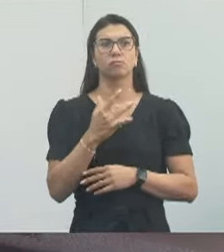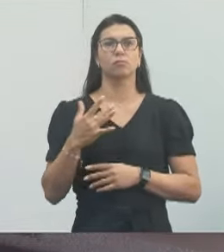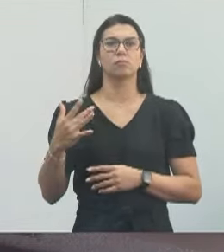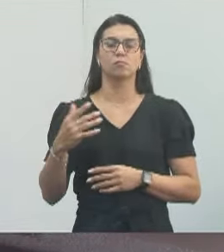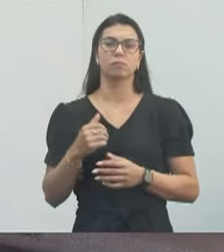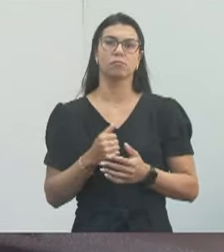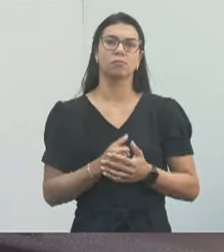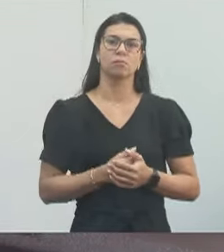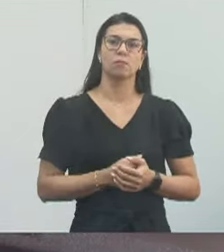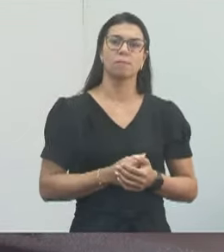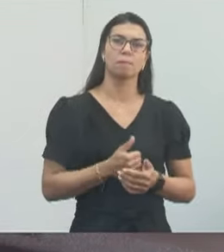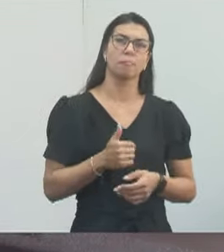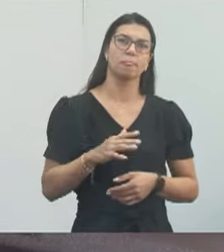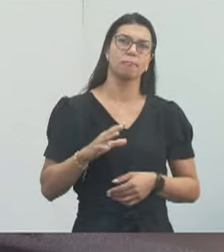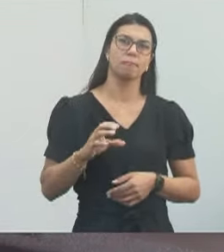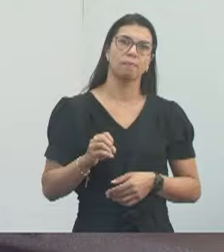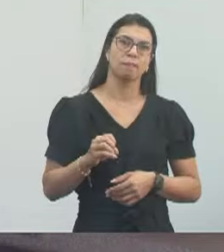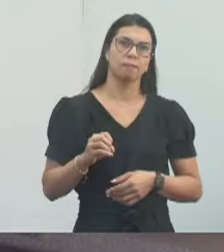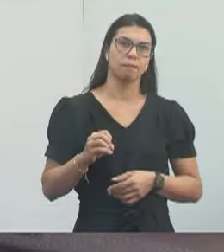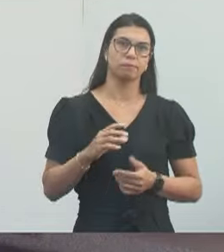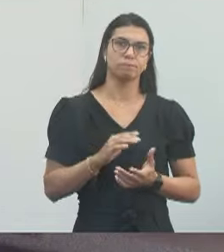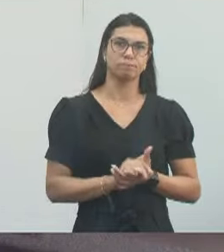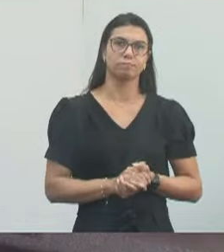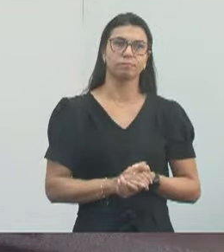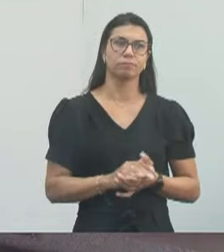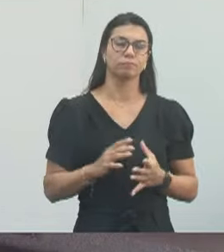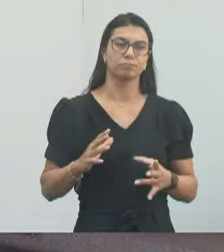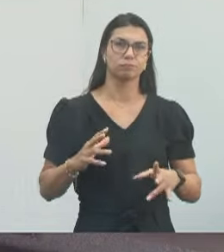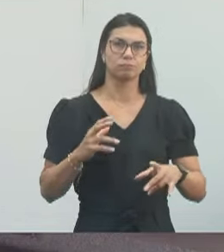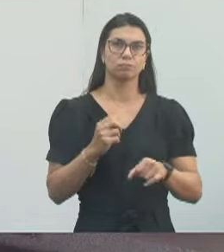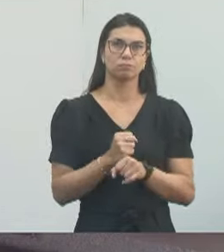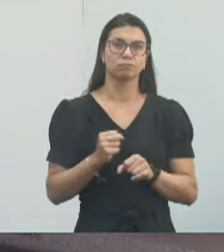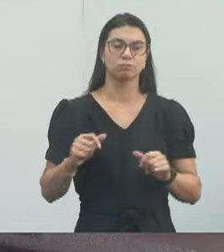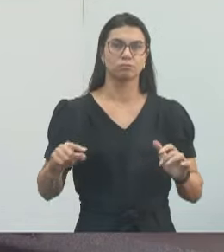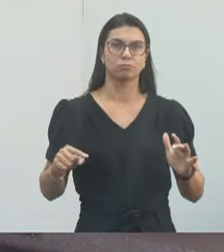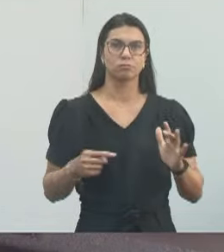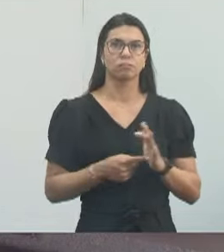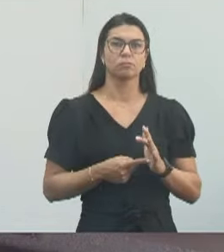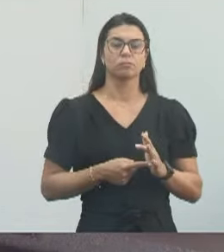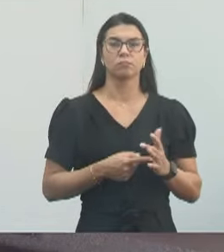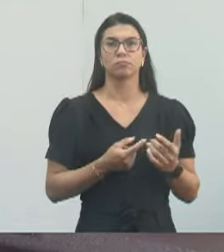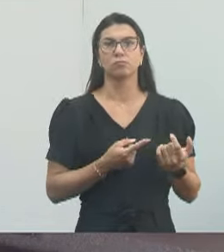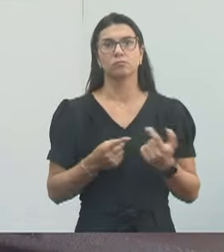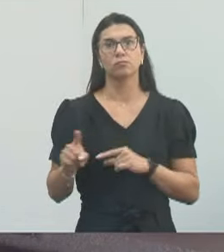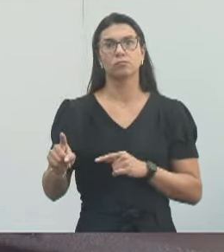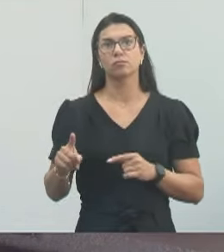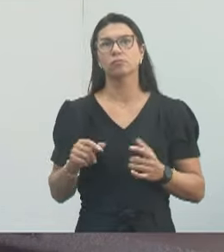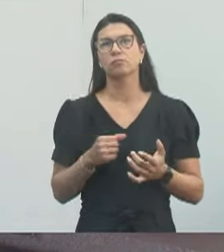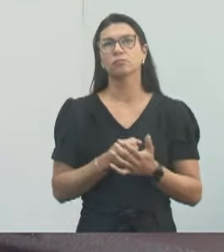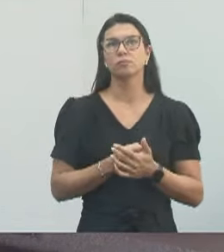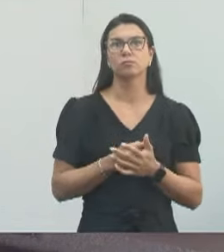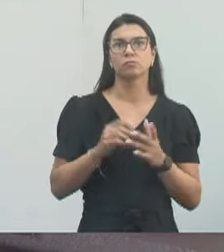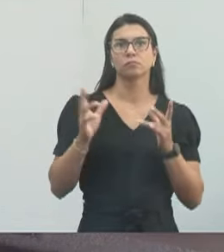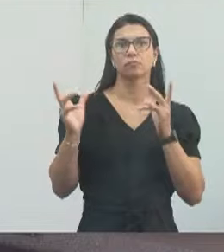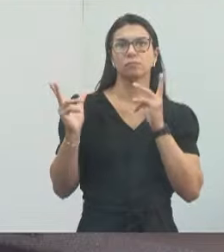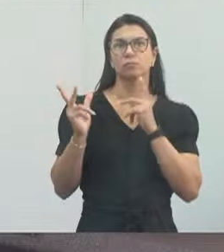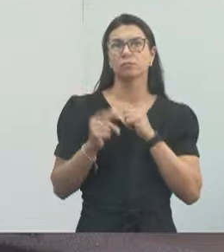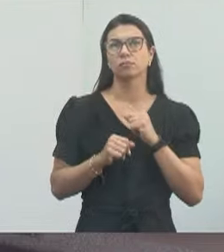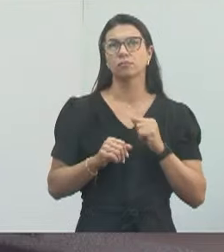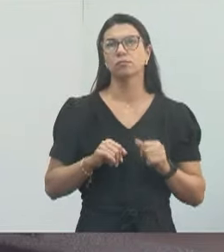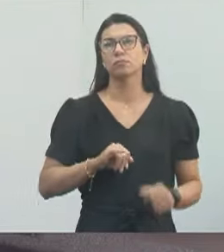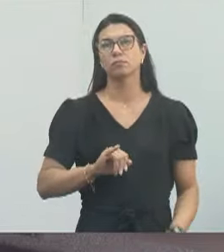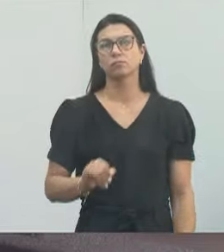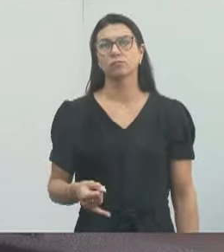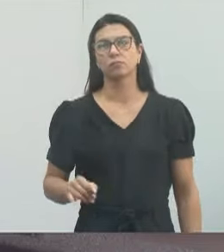referidas 10 da totalidade de denúncias de maust tratos aos animais em questão e